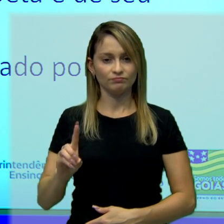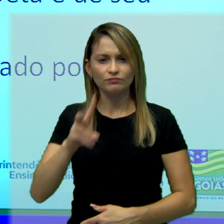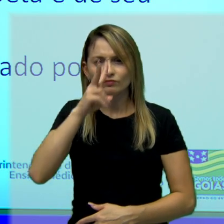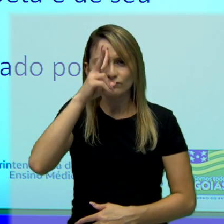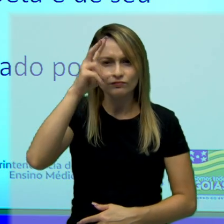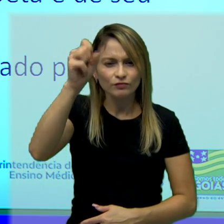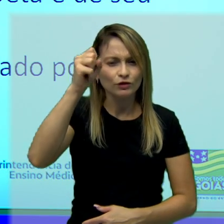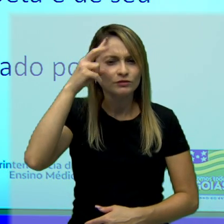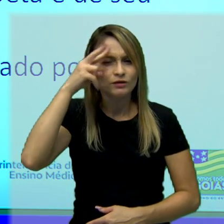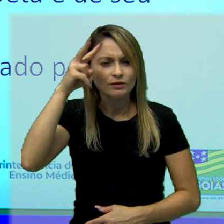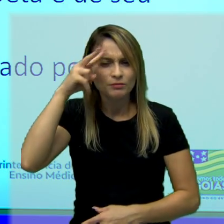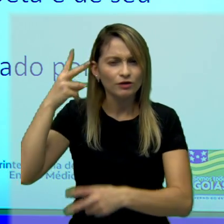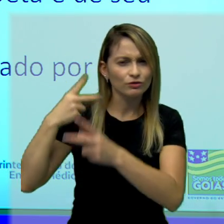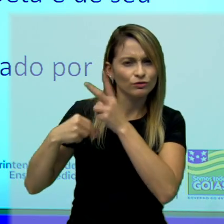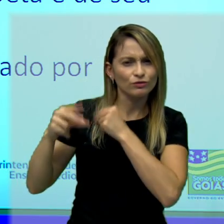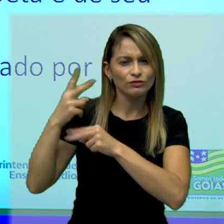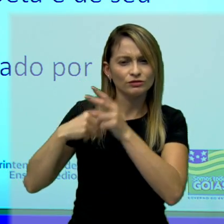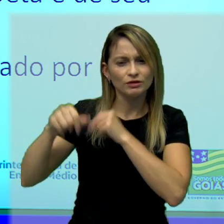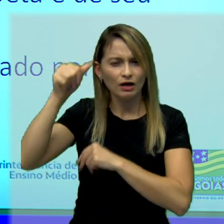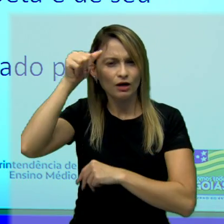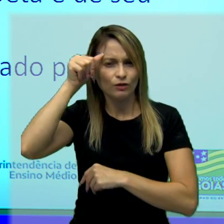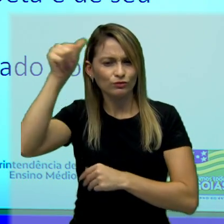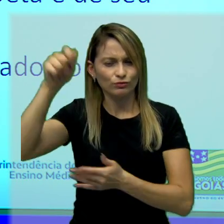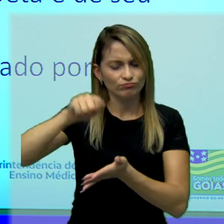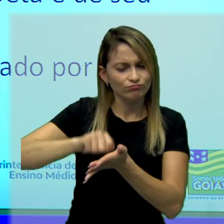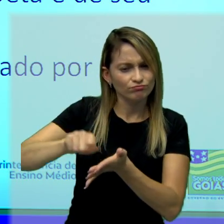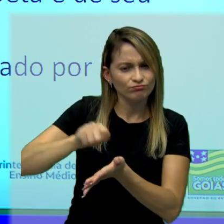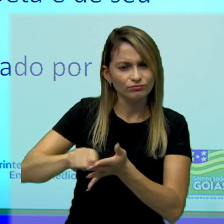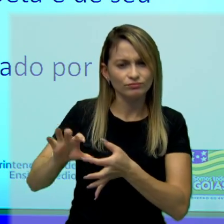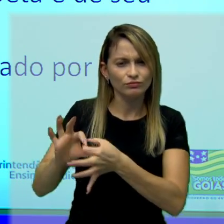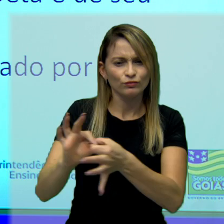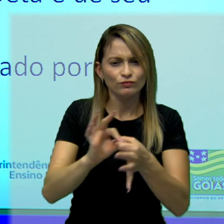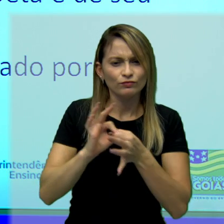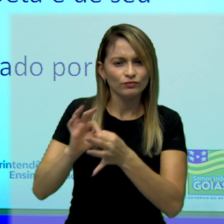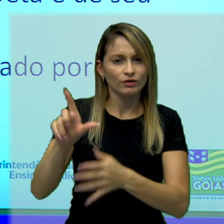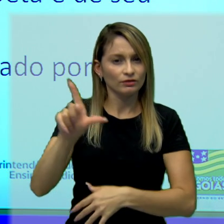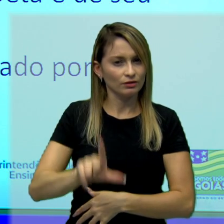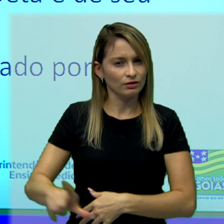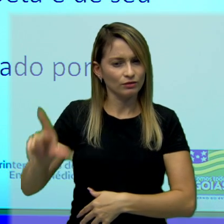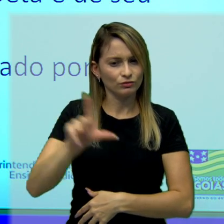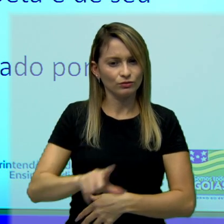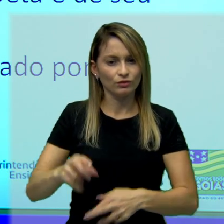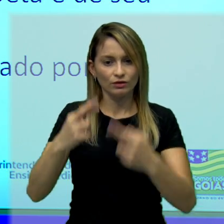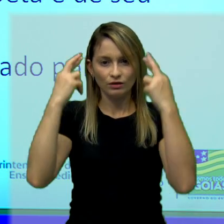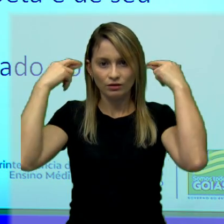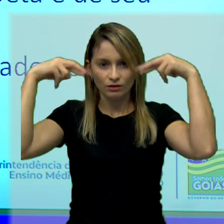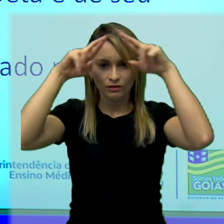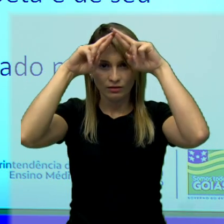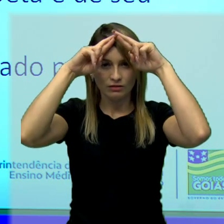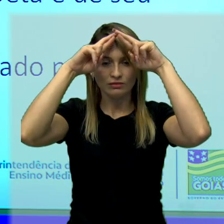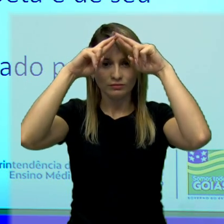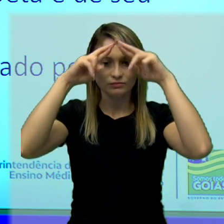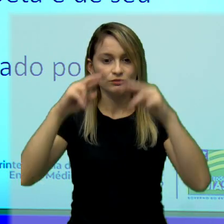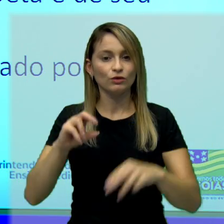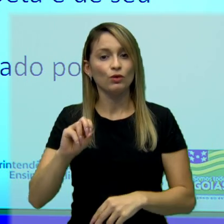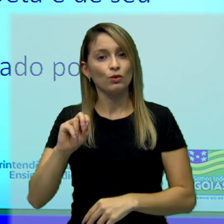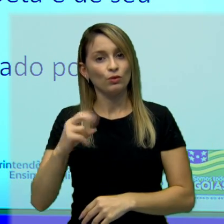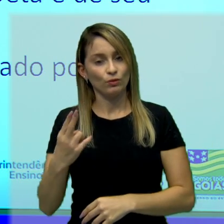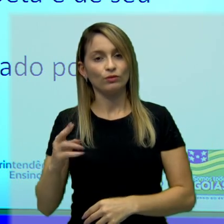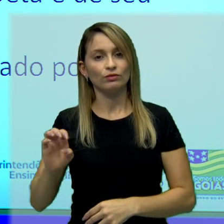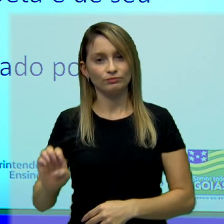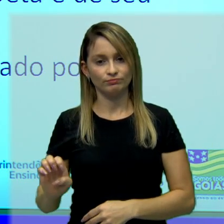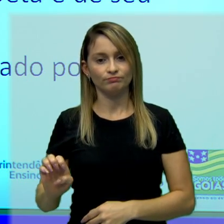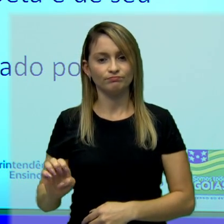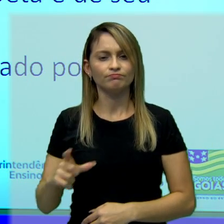das mais fortes lembranças da juventude do poeta e de seu envolvimento com a literatura grega.